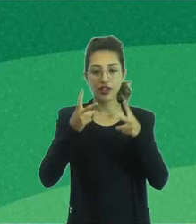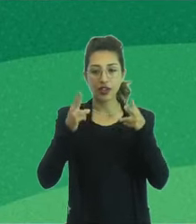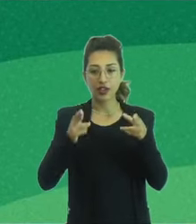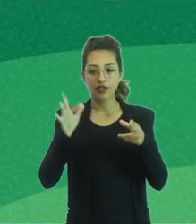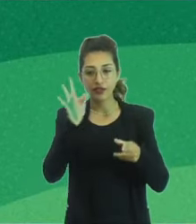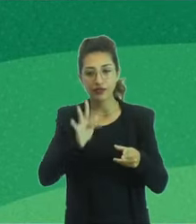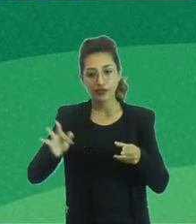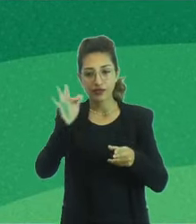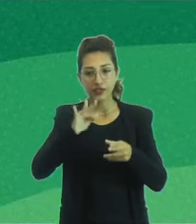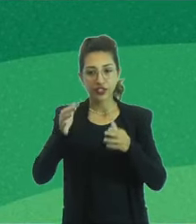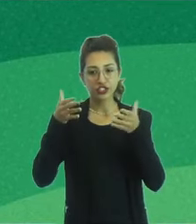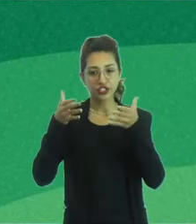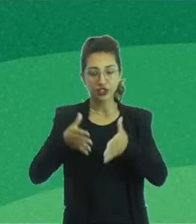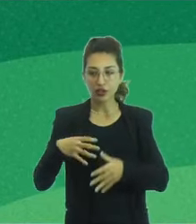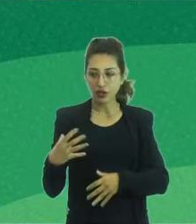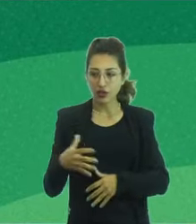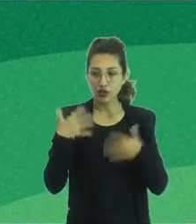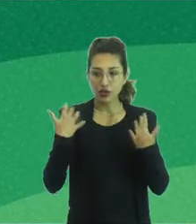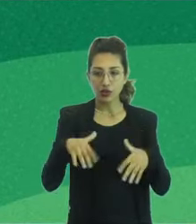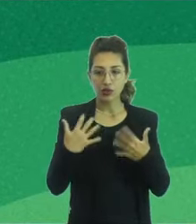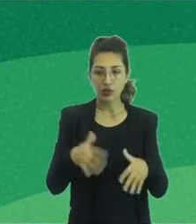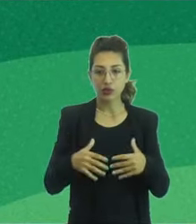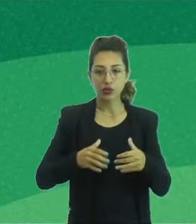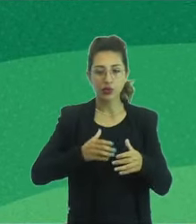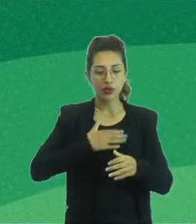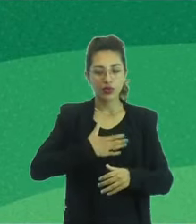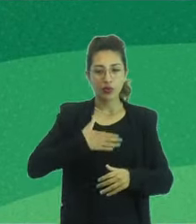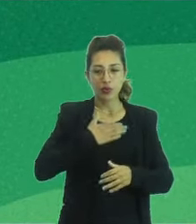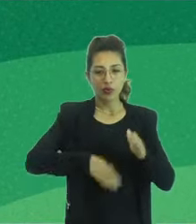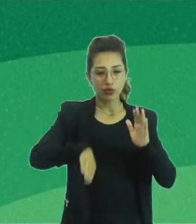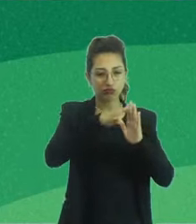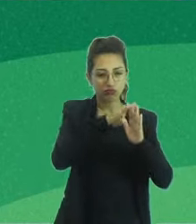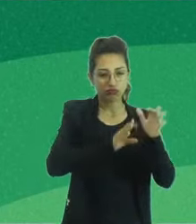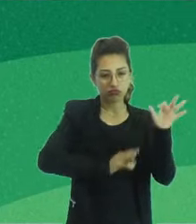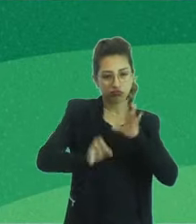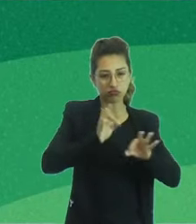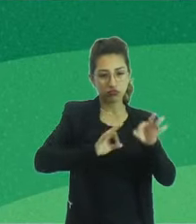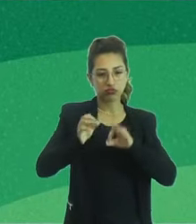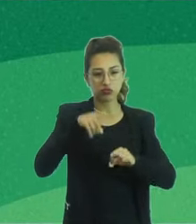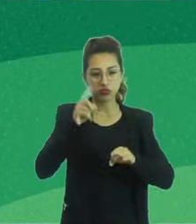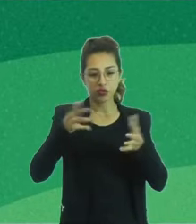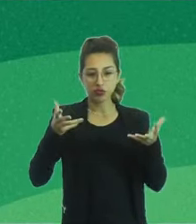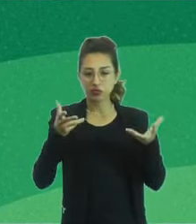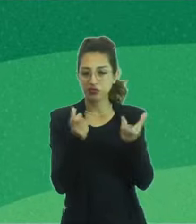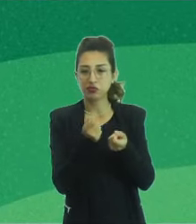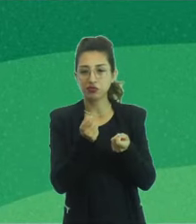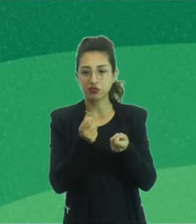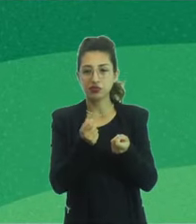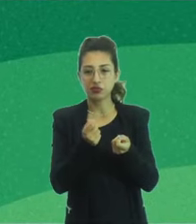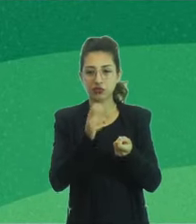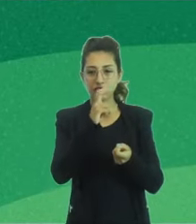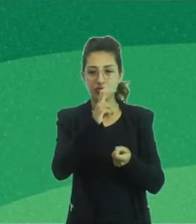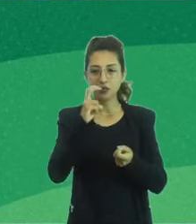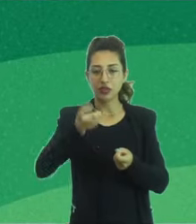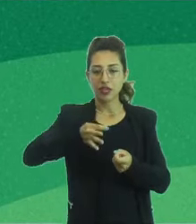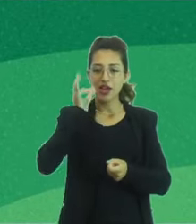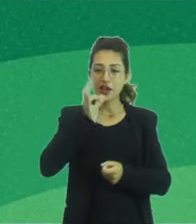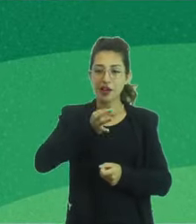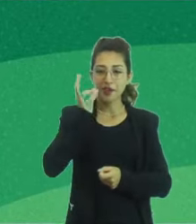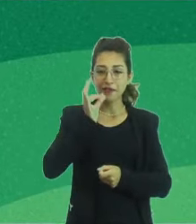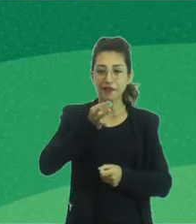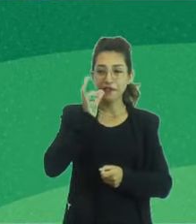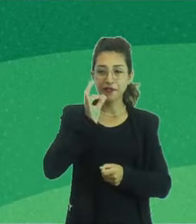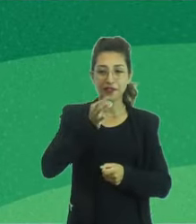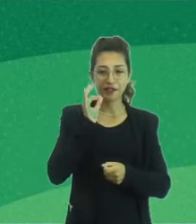chegava e ficava tipo meu Deus eu adoro programar isso é a coisa mais maravilhosa do mundo e a gente toma 55 cafés daqueles